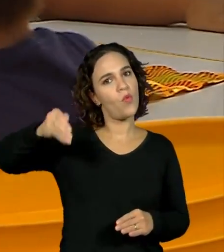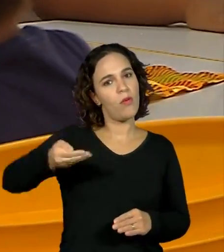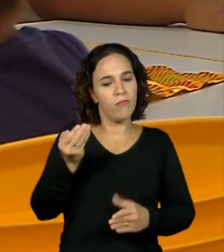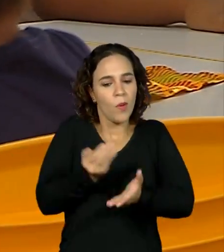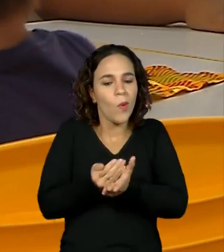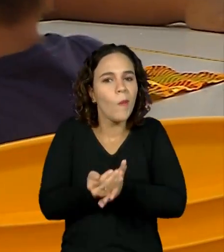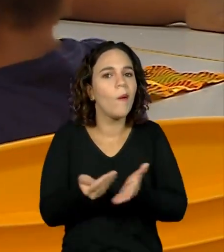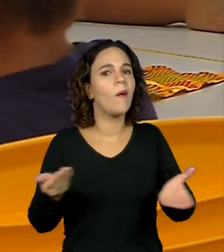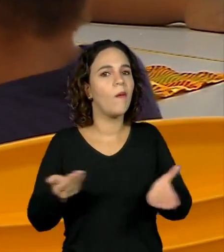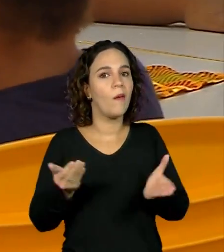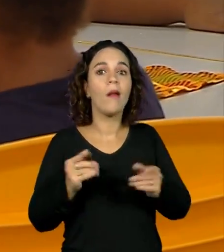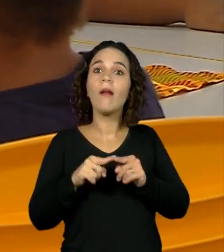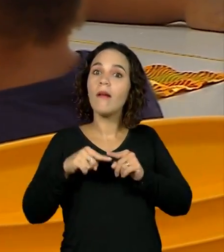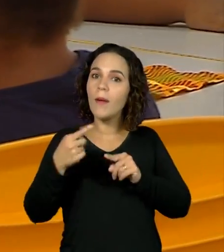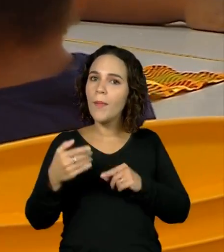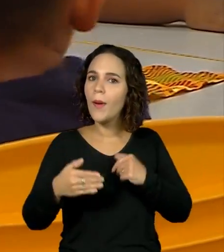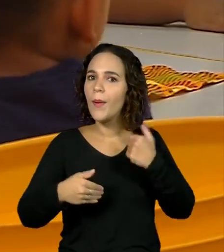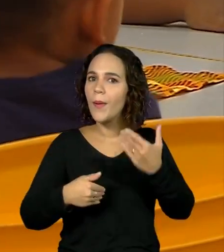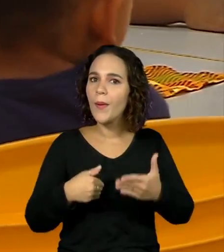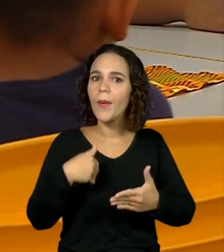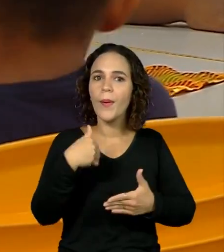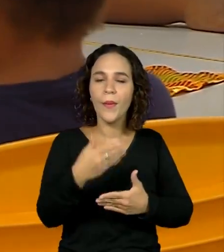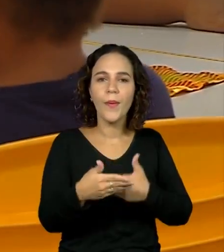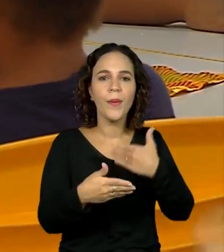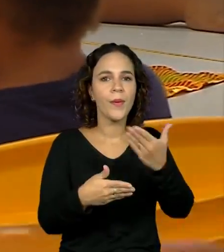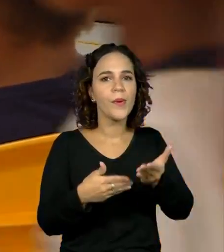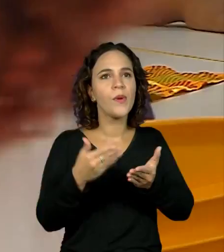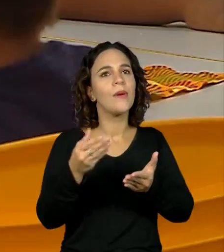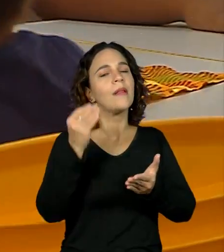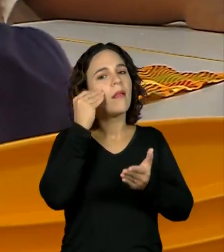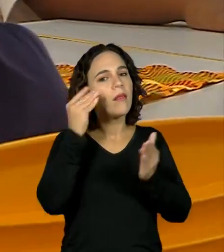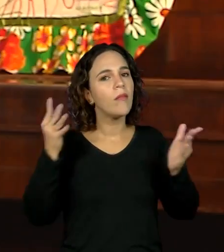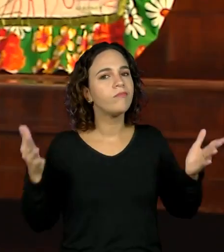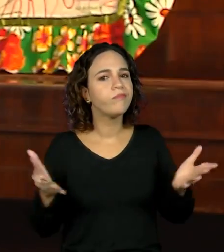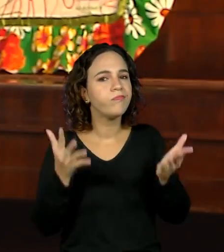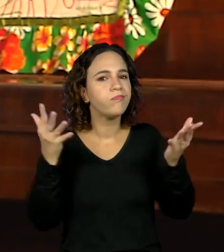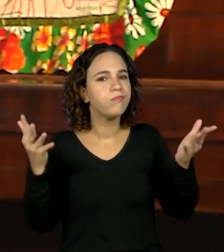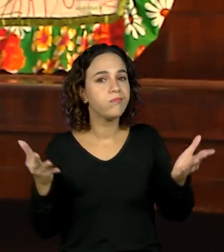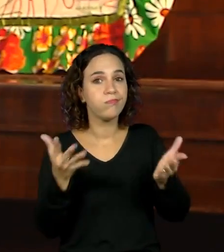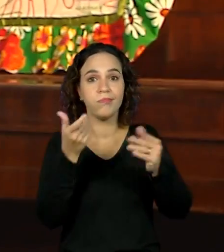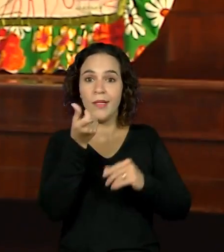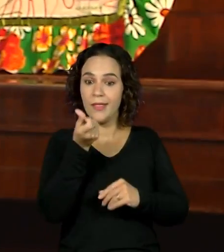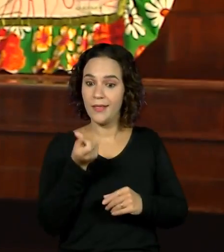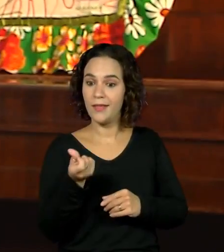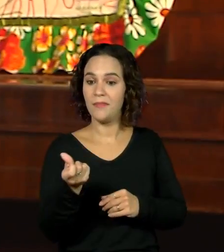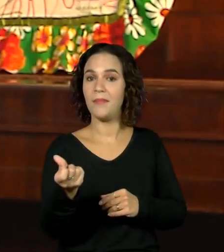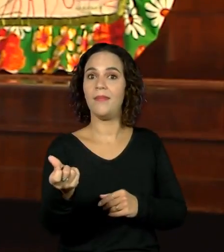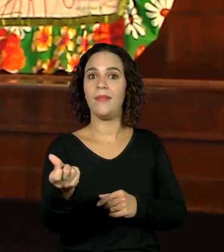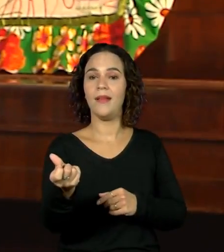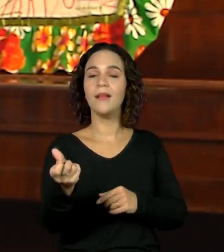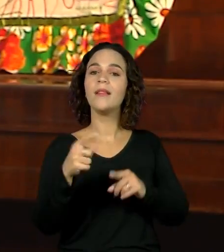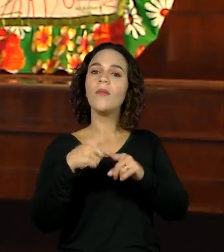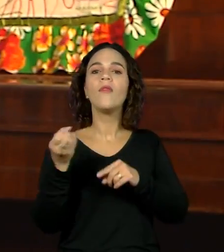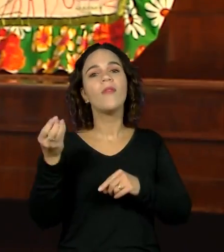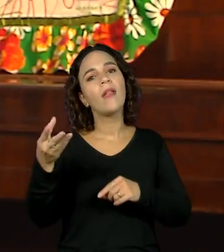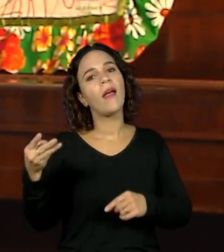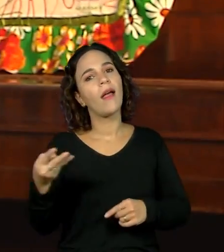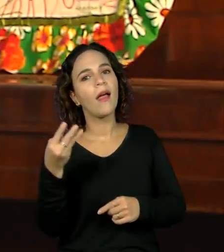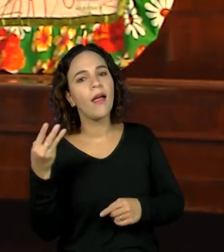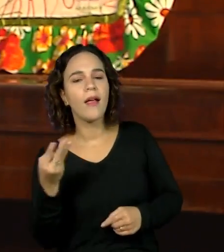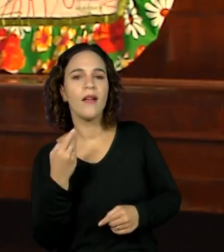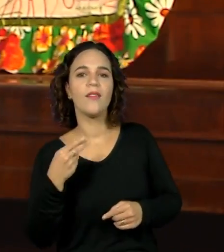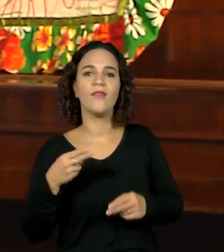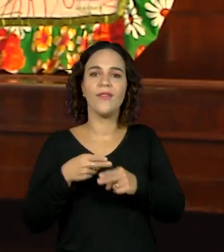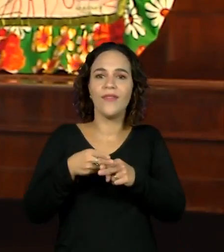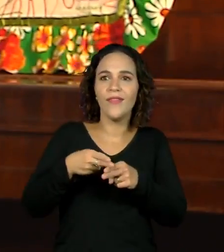começando, mas a ideia é que esse processo vá sendo desenvolvido ao longo do semestre e a gente vai oferecendo garfo,